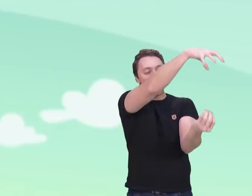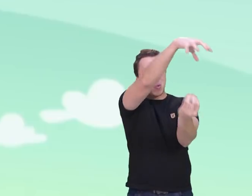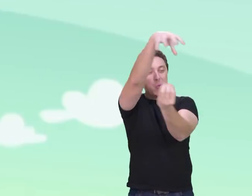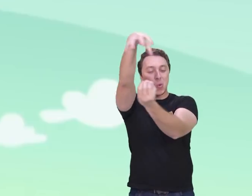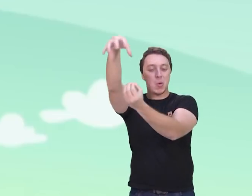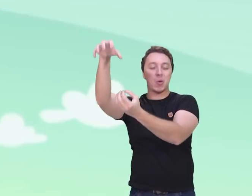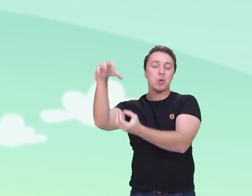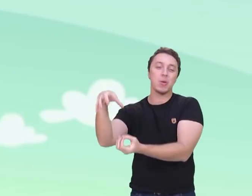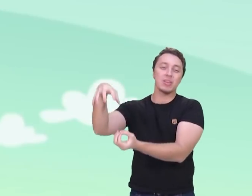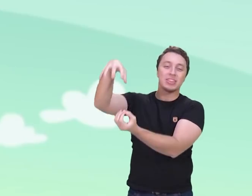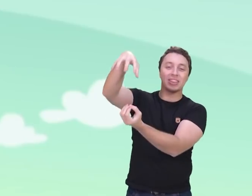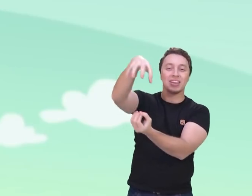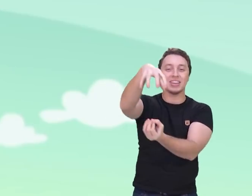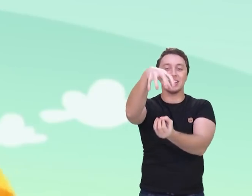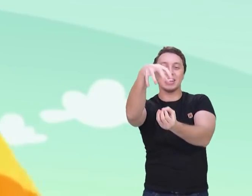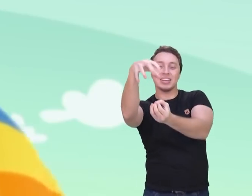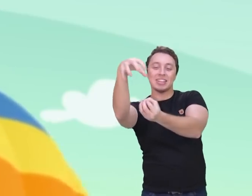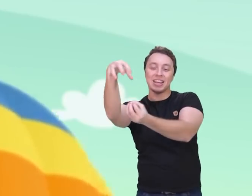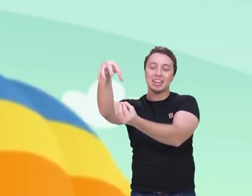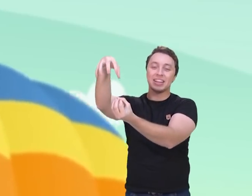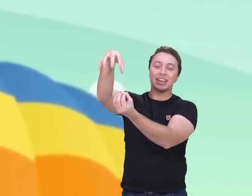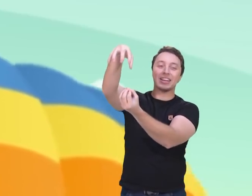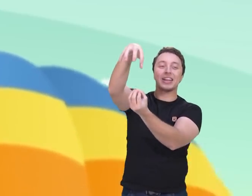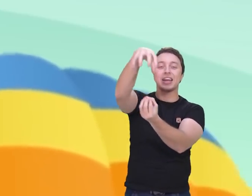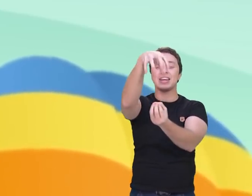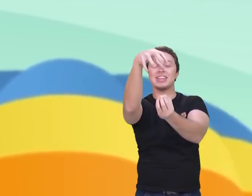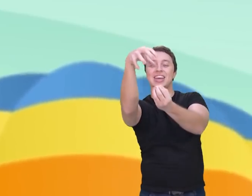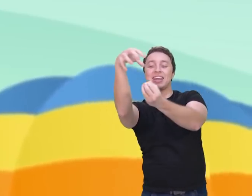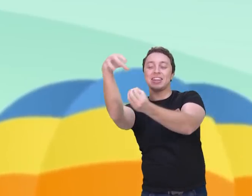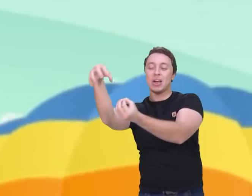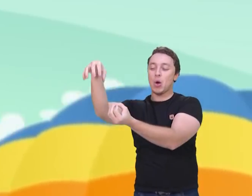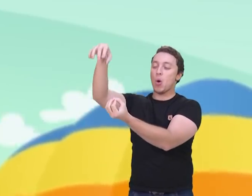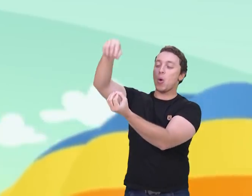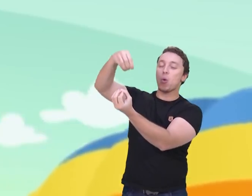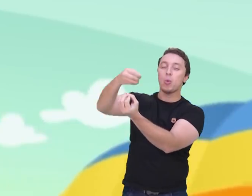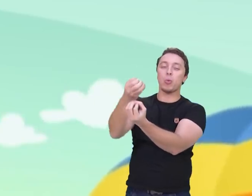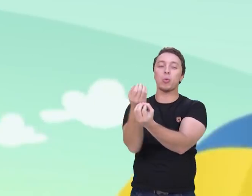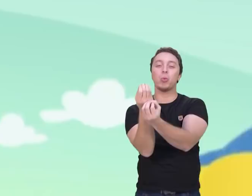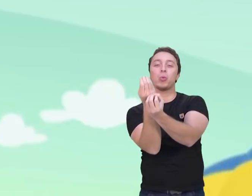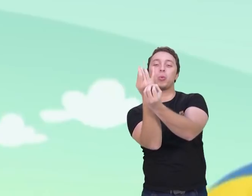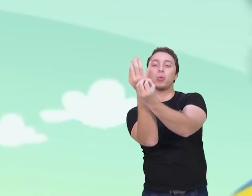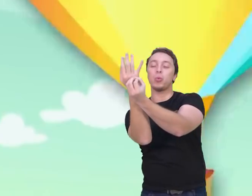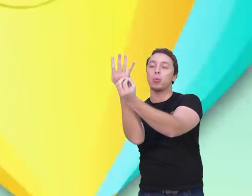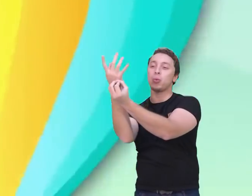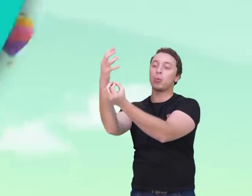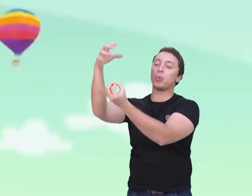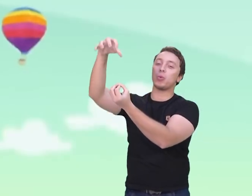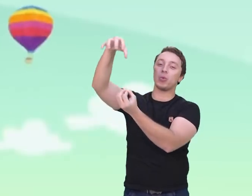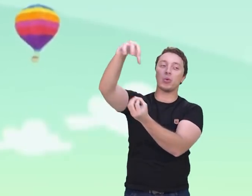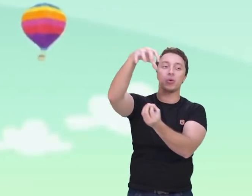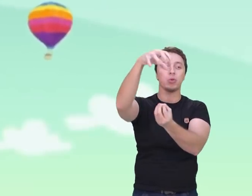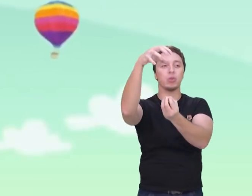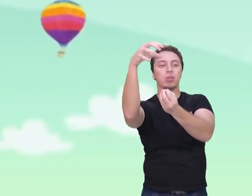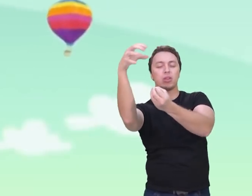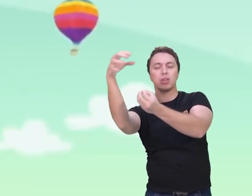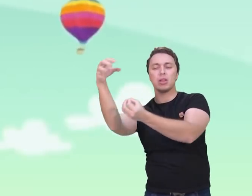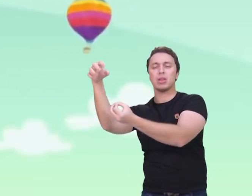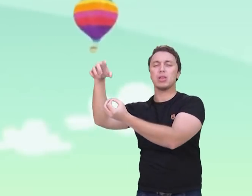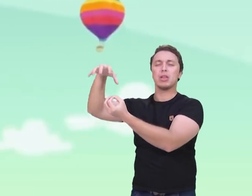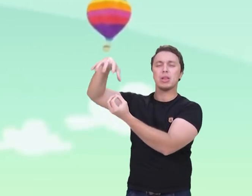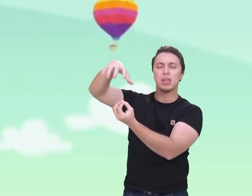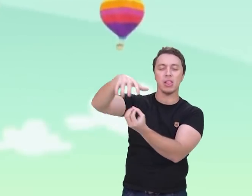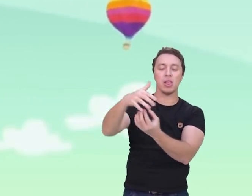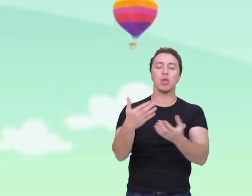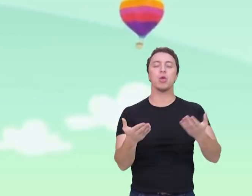Sobe, sobe, esquenta, esquenta, a gente sobe. assim a